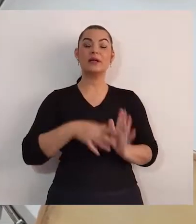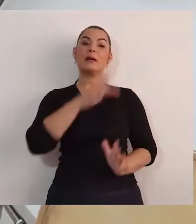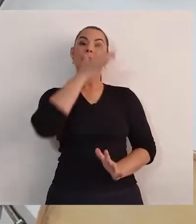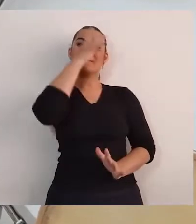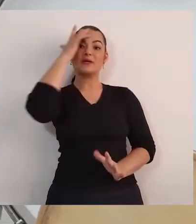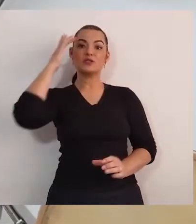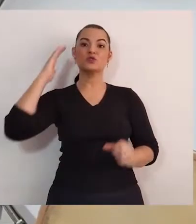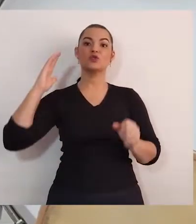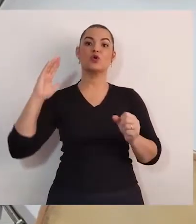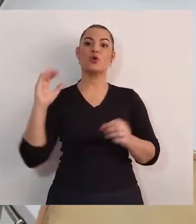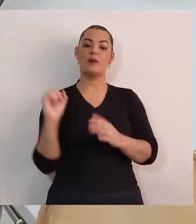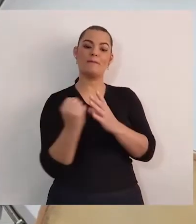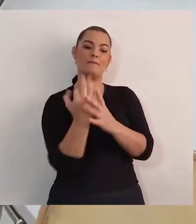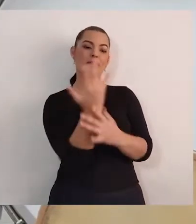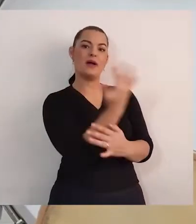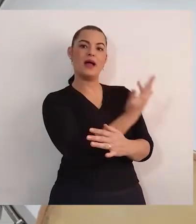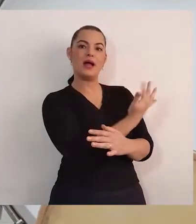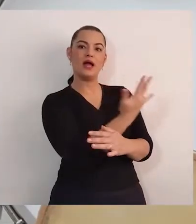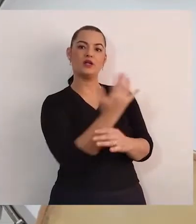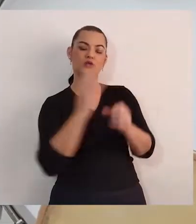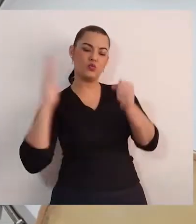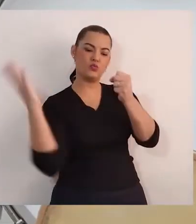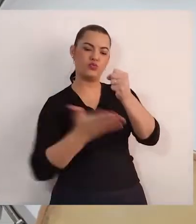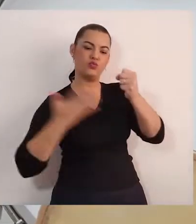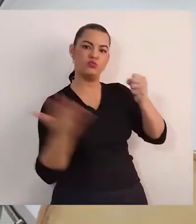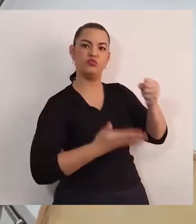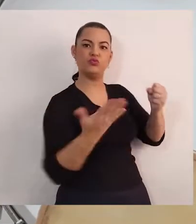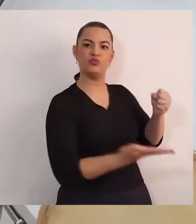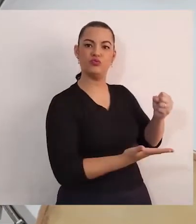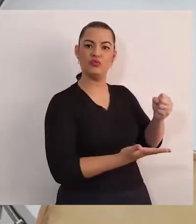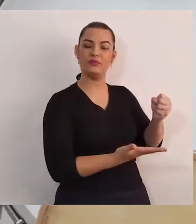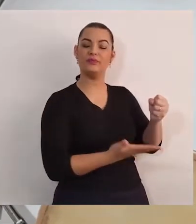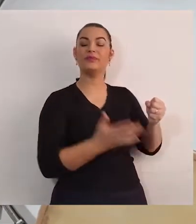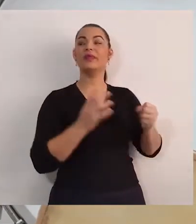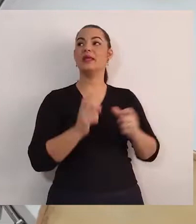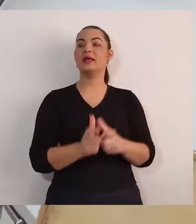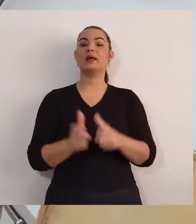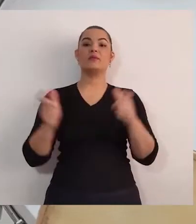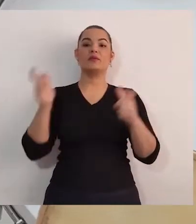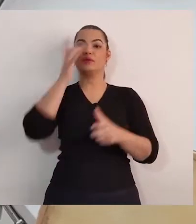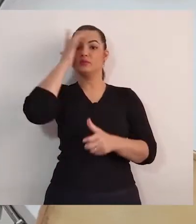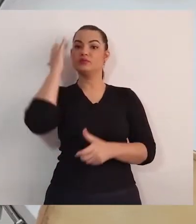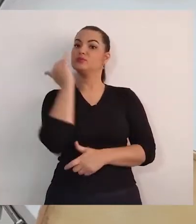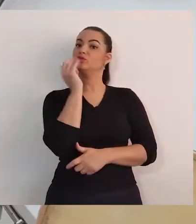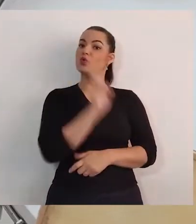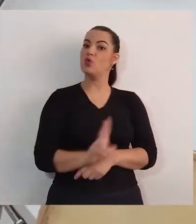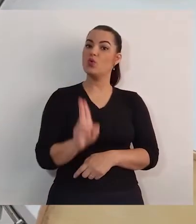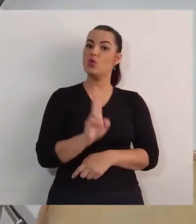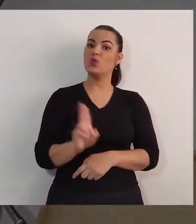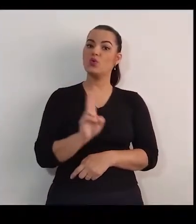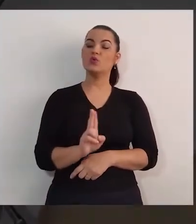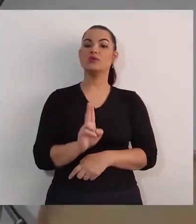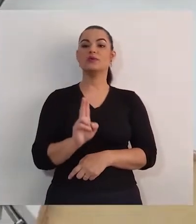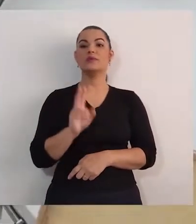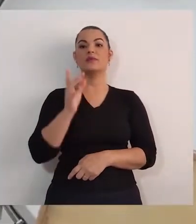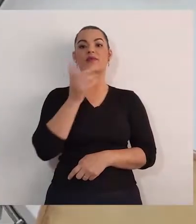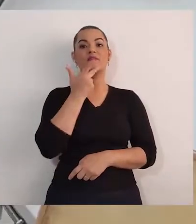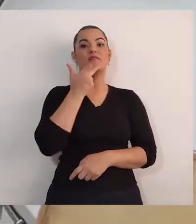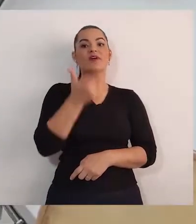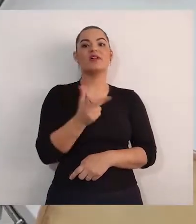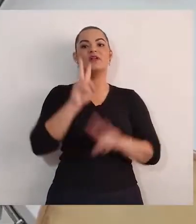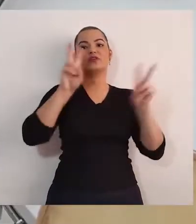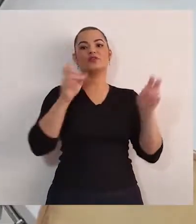era usada para se referir à pessoa que vive no campo ou na região de São Paulo.